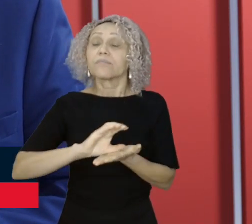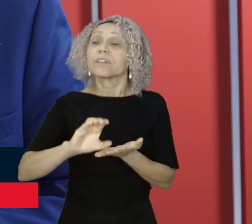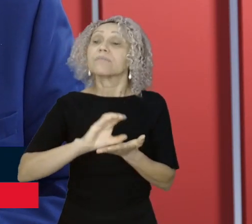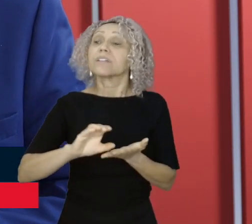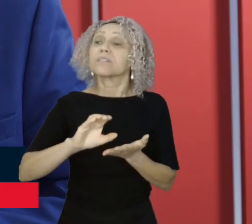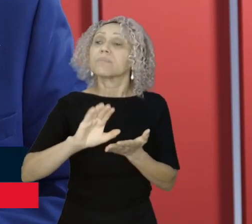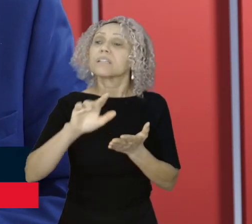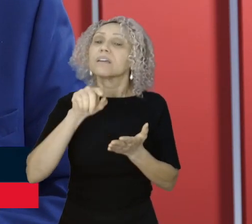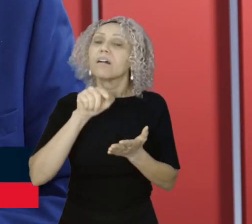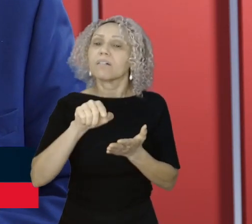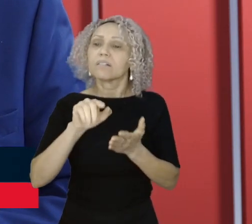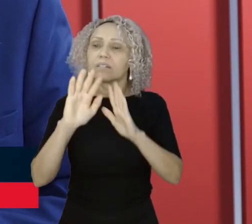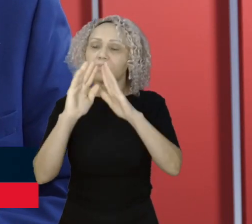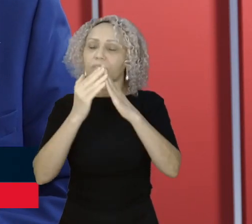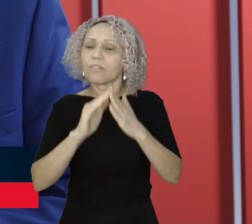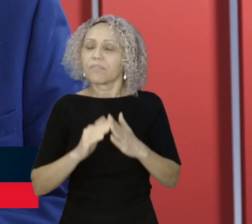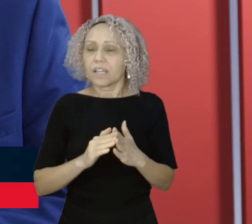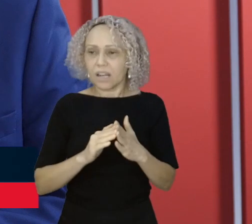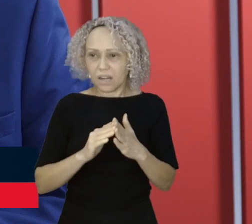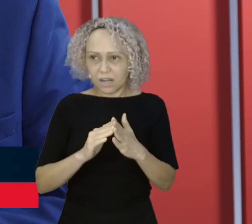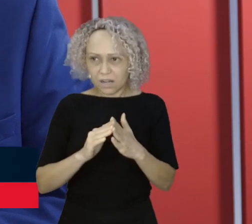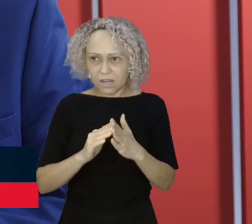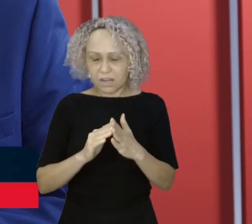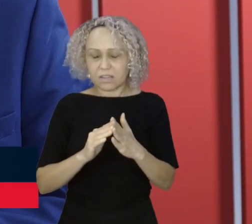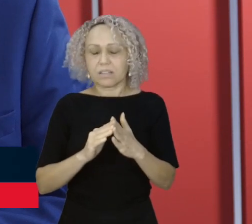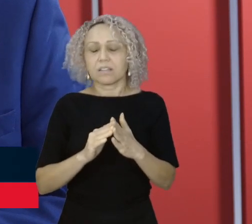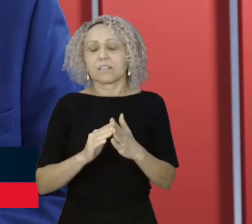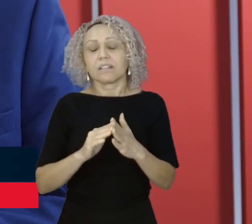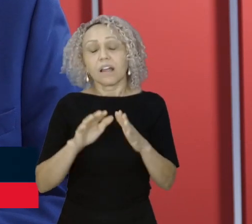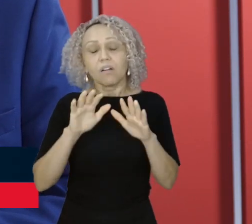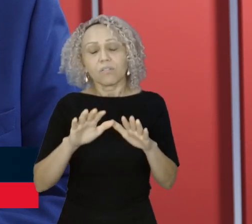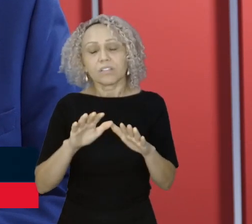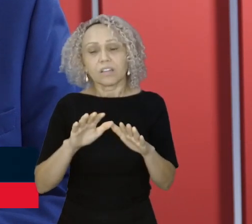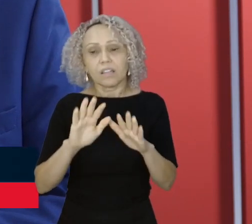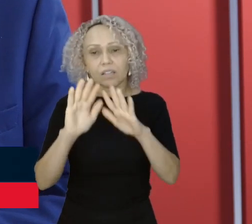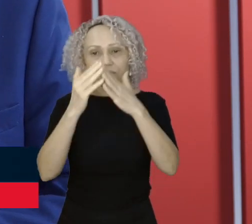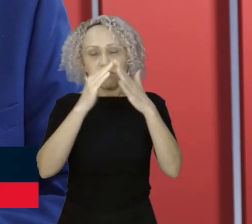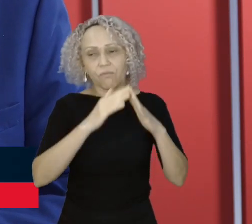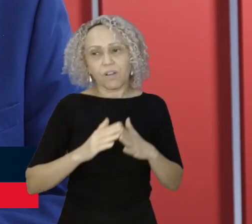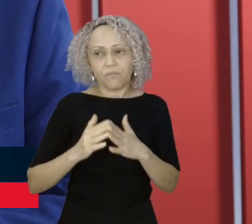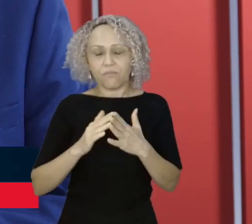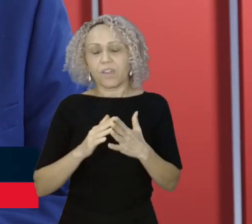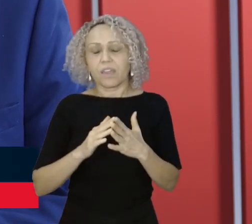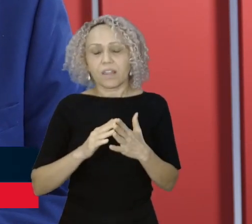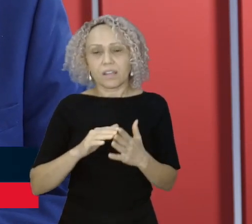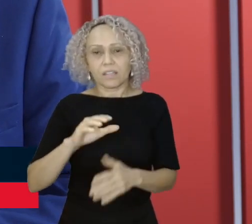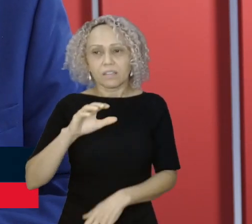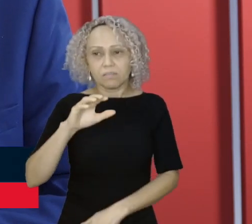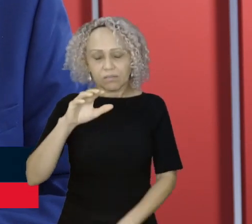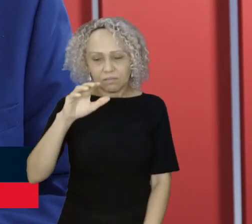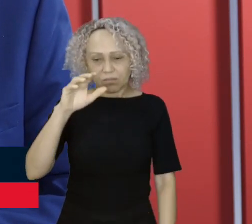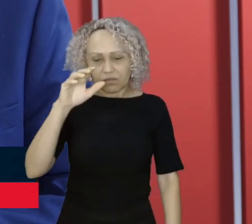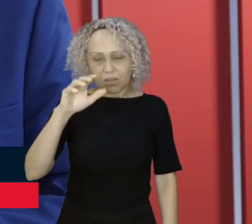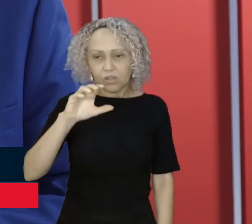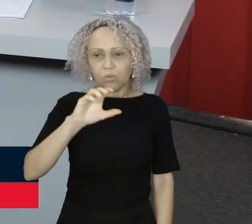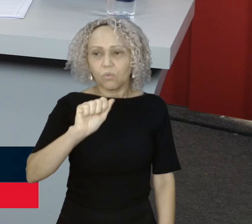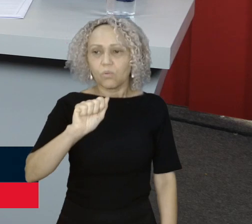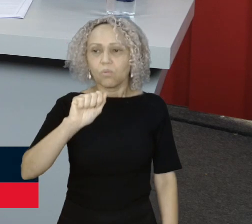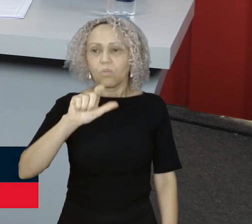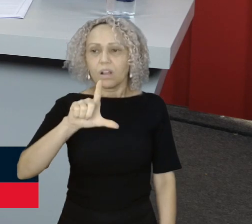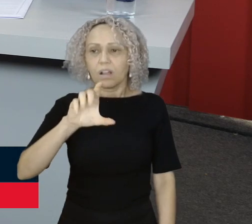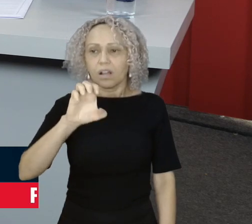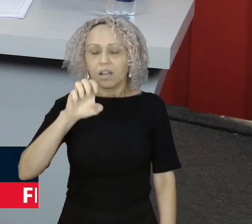lá construindo um instituto federal dentro do Complexo do Alemão. Estamos construindo e vamos construir um